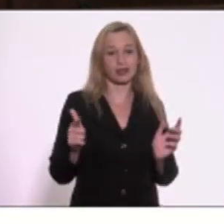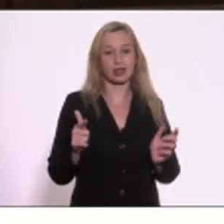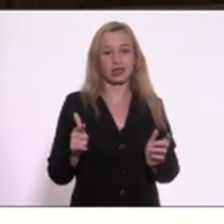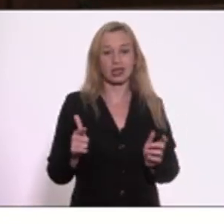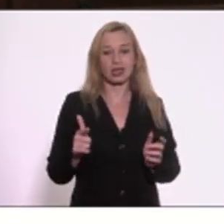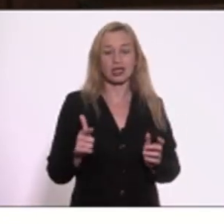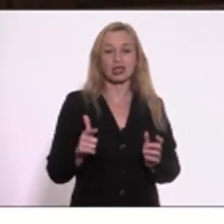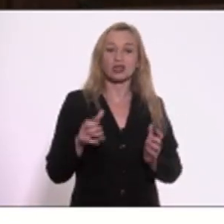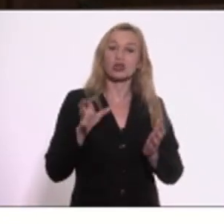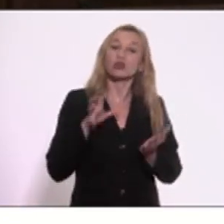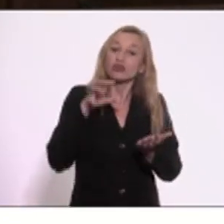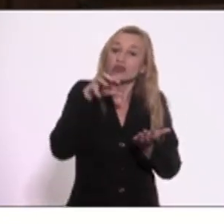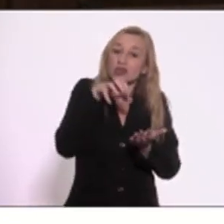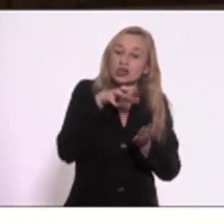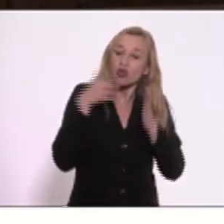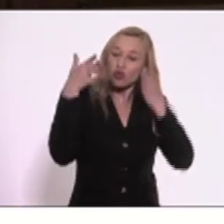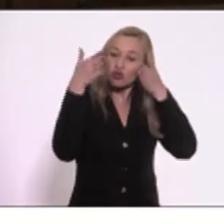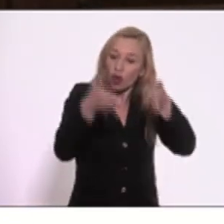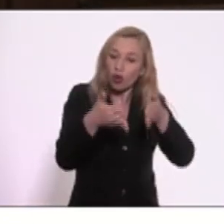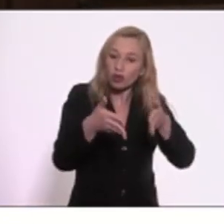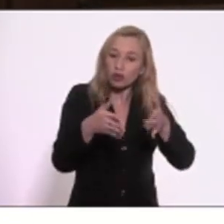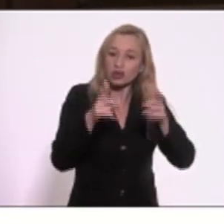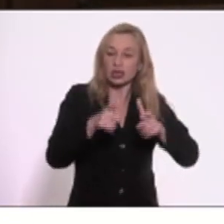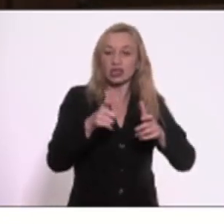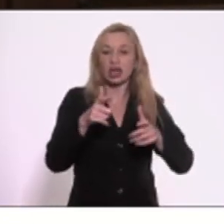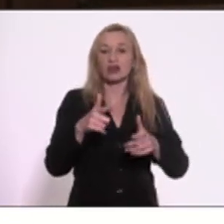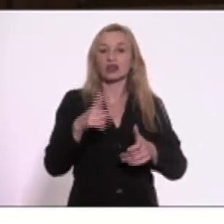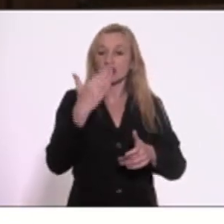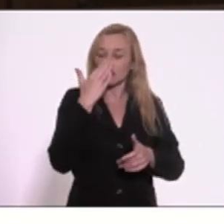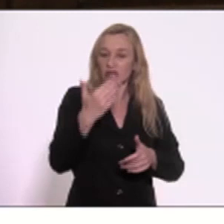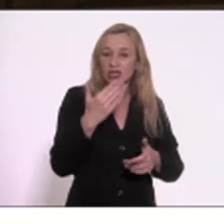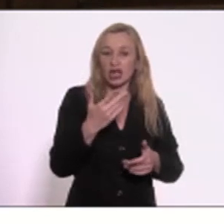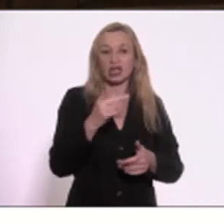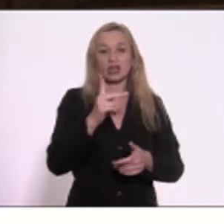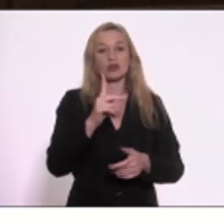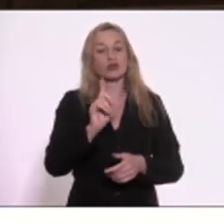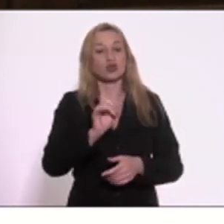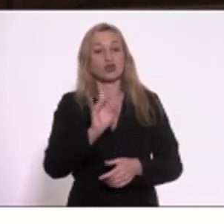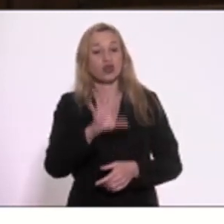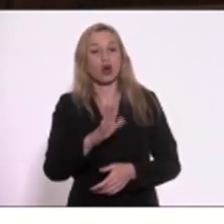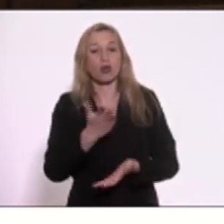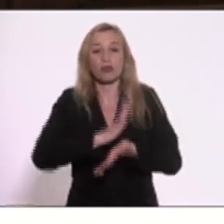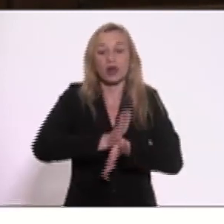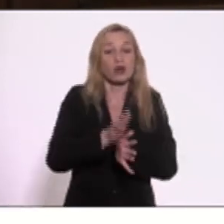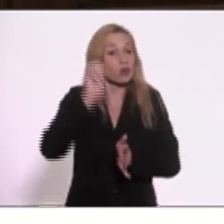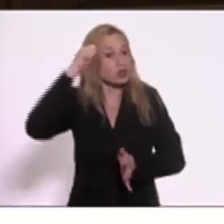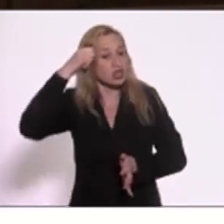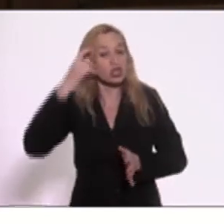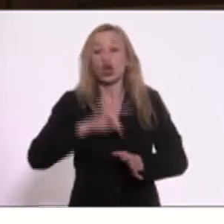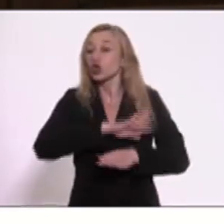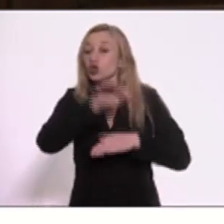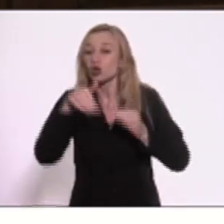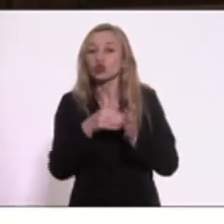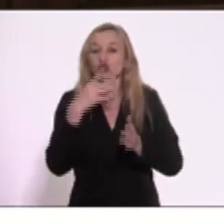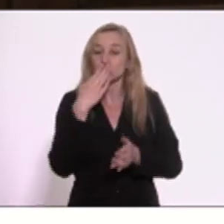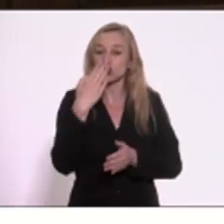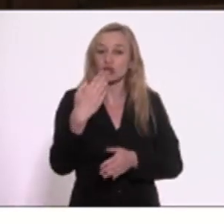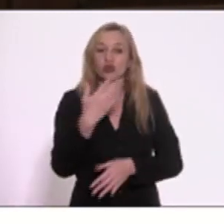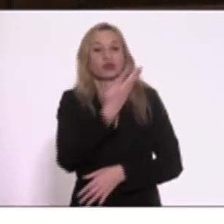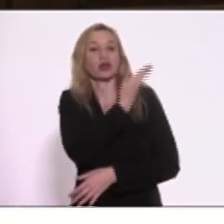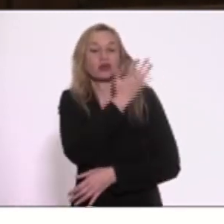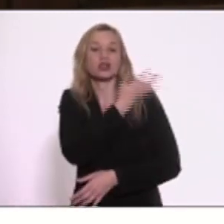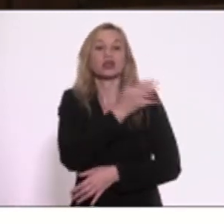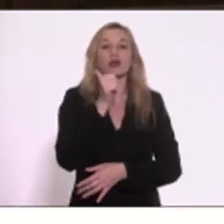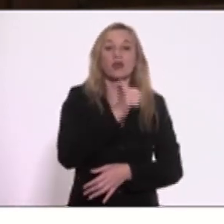sobre a centralidade de enfrentar não apenas o preconceito racial, mas o duplo preconceito que se abate sobre as mulheres